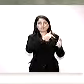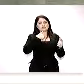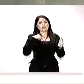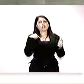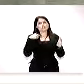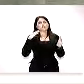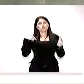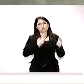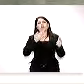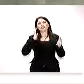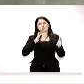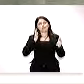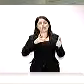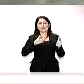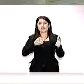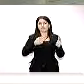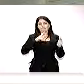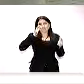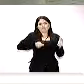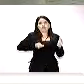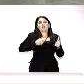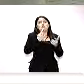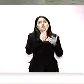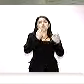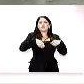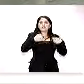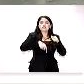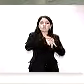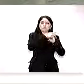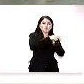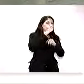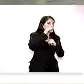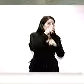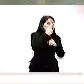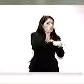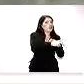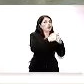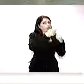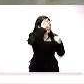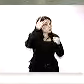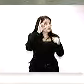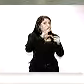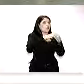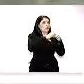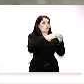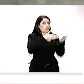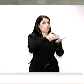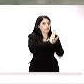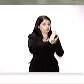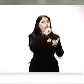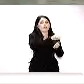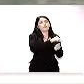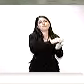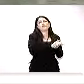devem adequar os seus quadros no sentido de manter o quadro de pessoal somente servidores cuja atribuições se coadune com a previsão